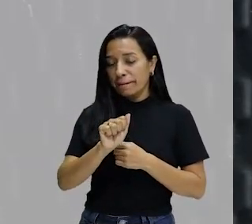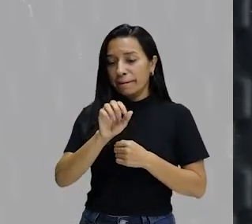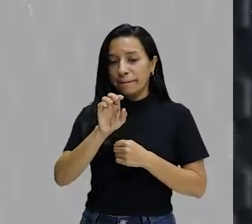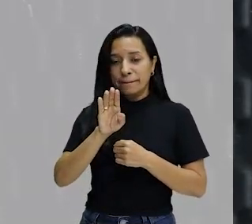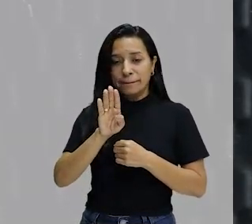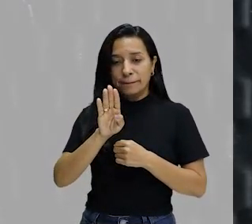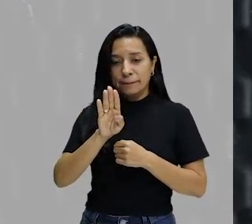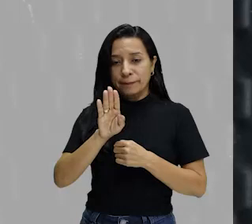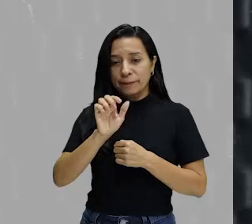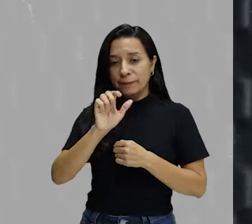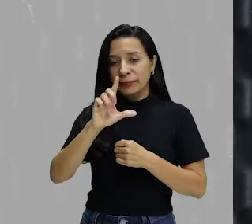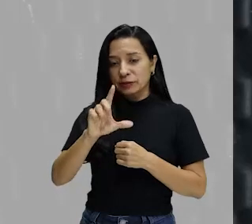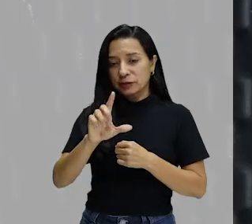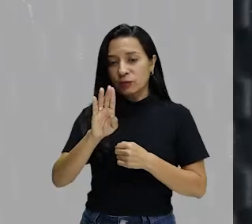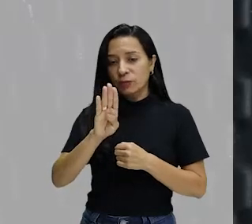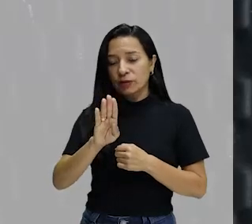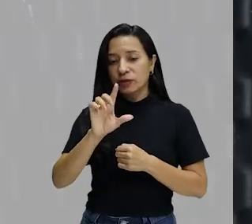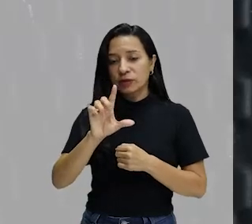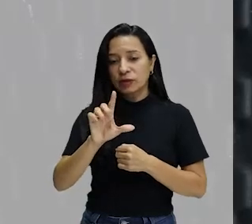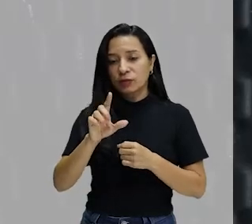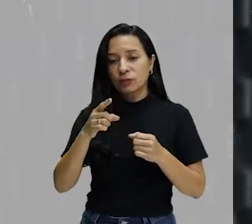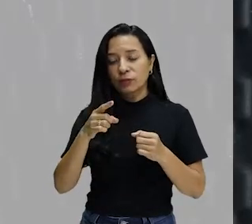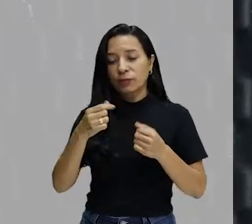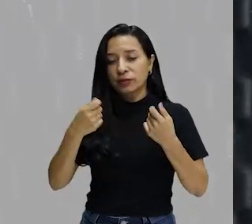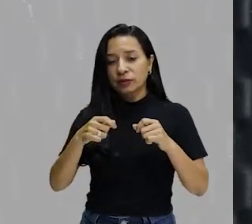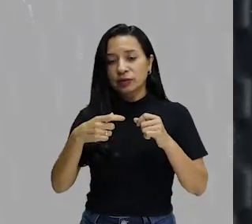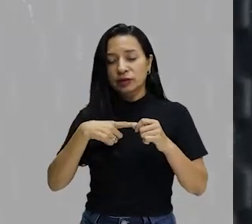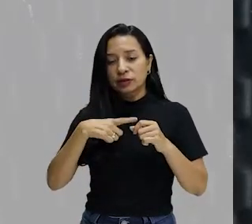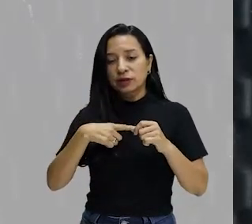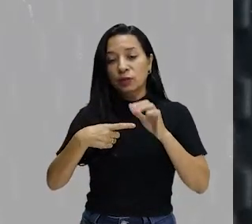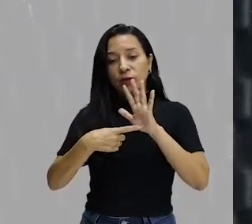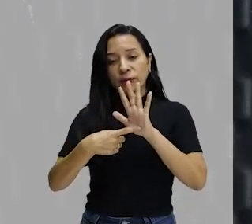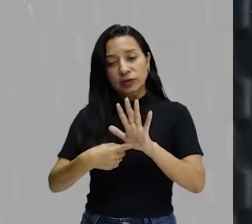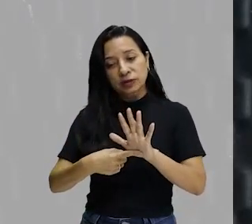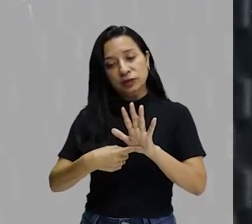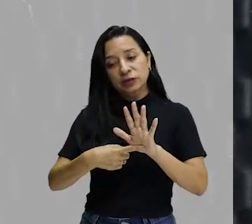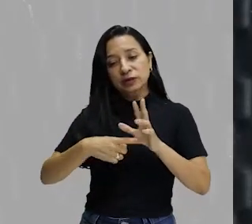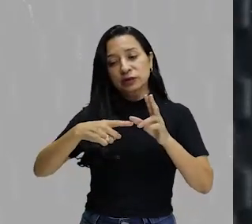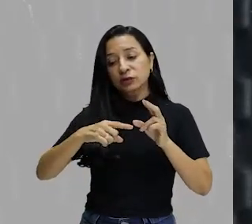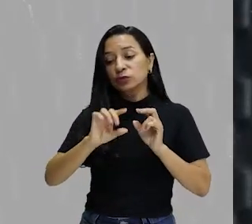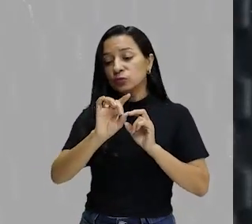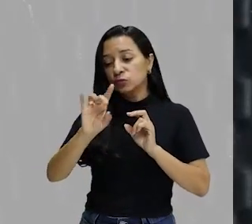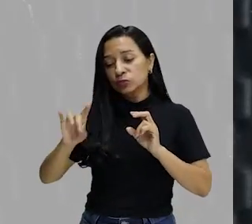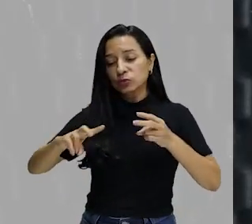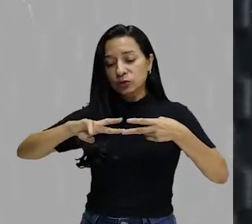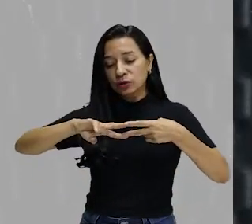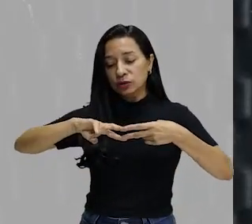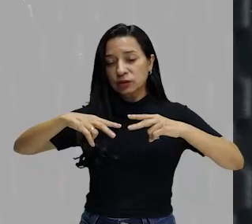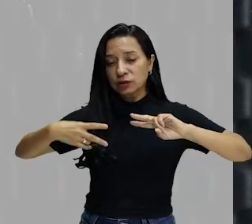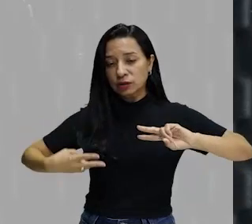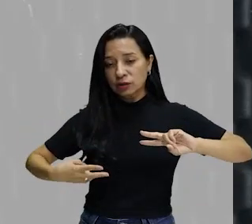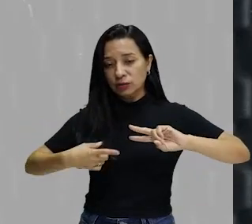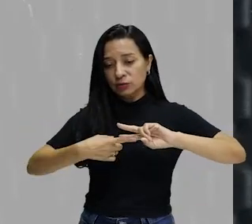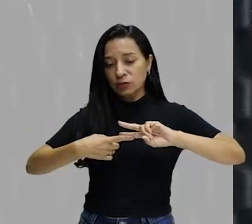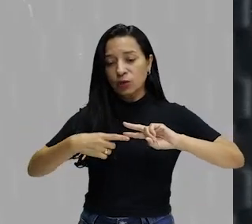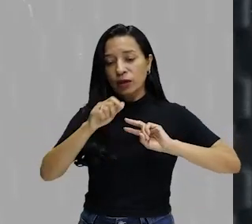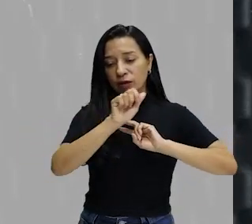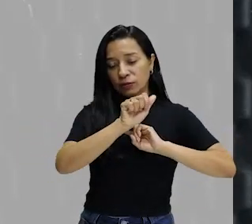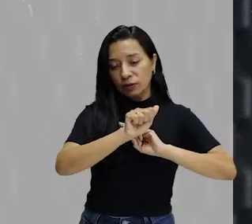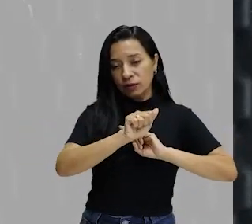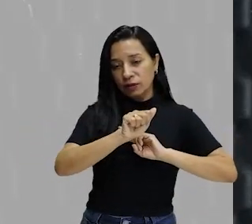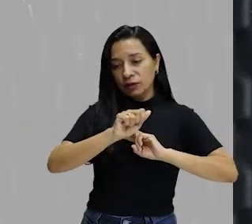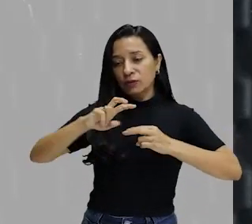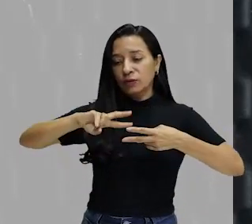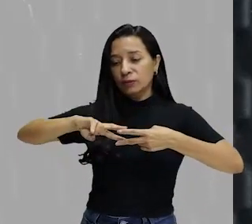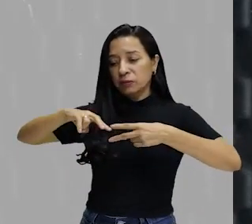Eu tenho que ter um representante de cada alelo. Eu vou ter um representante do alelo A e um representante do alelo